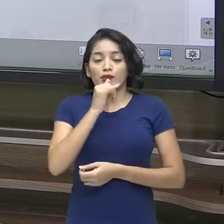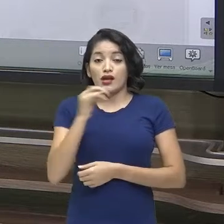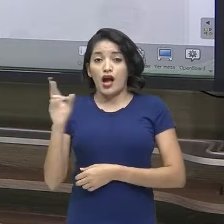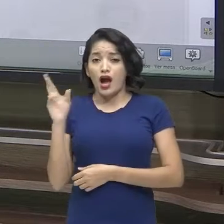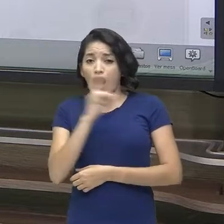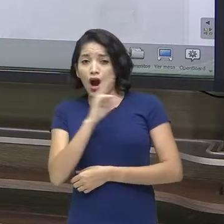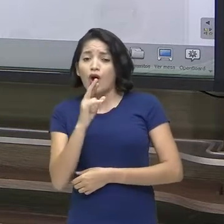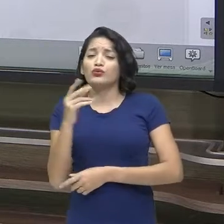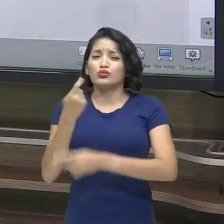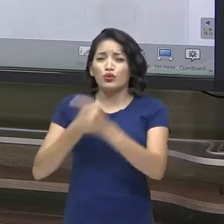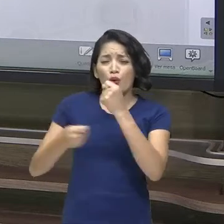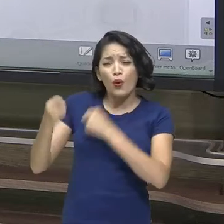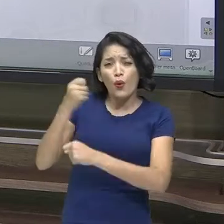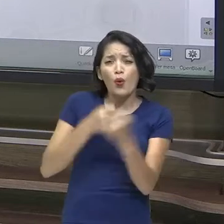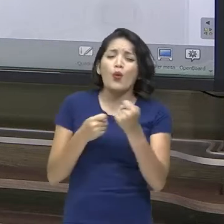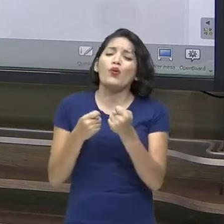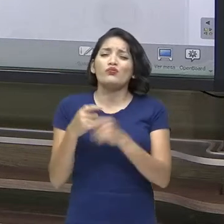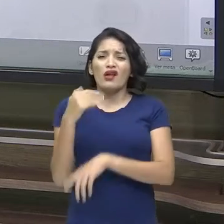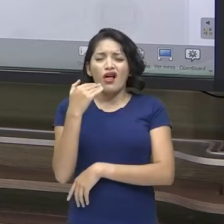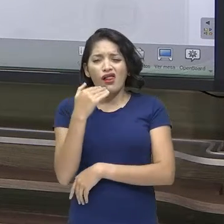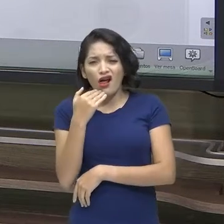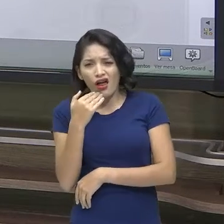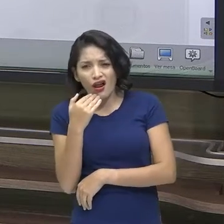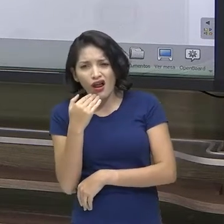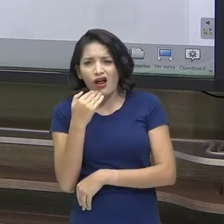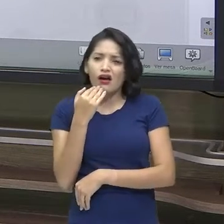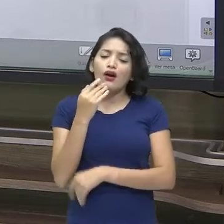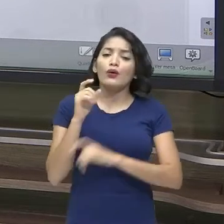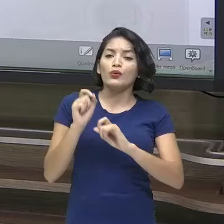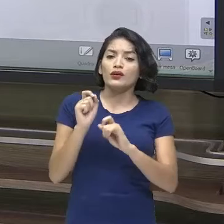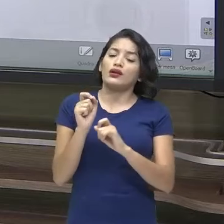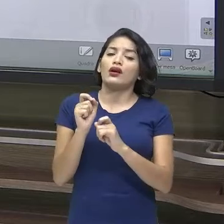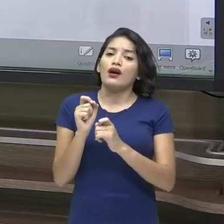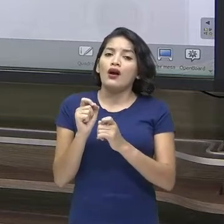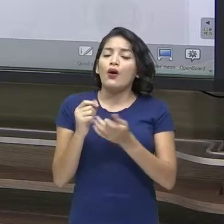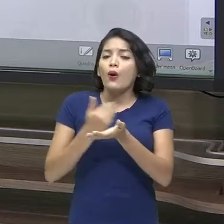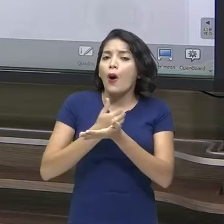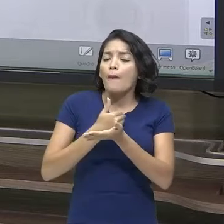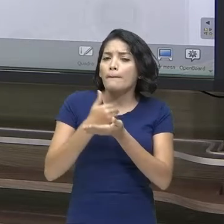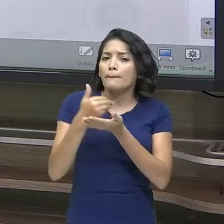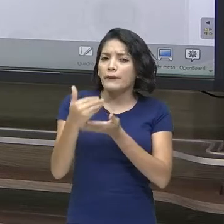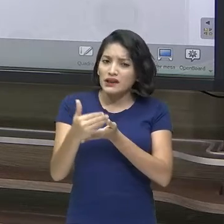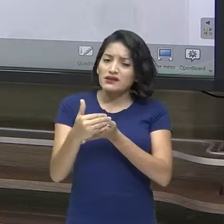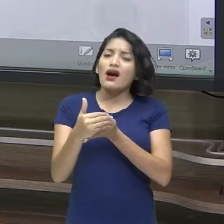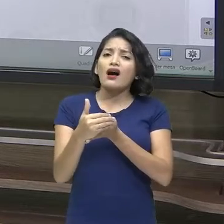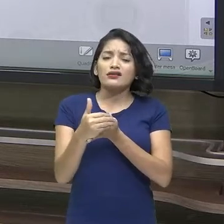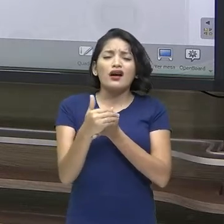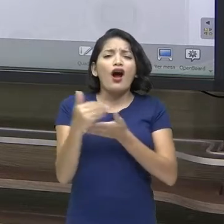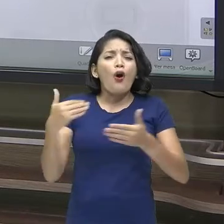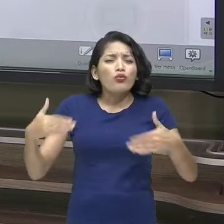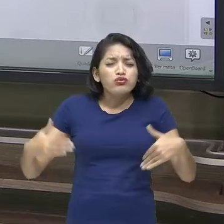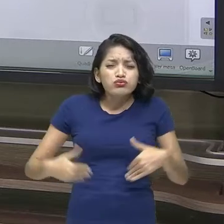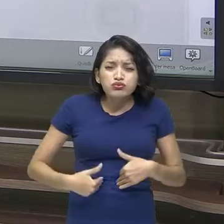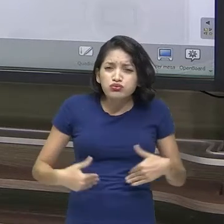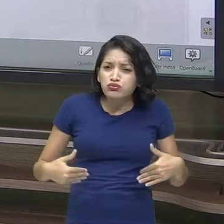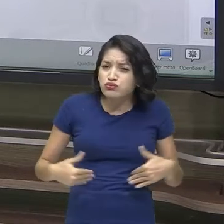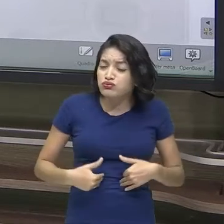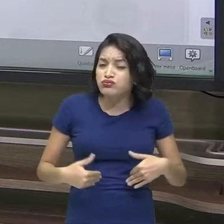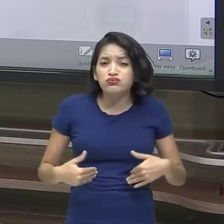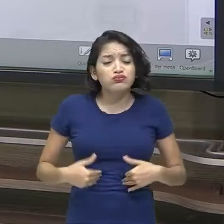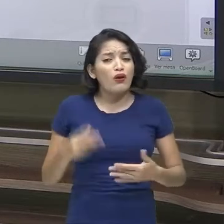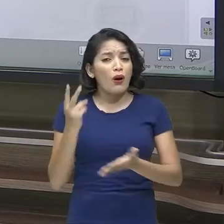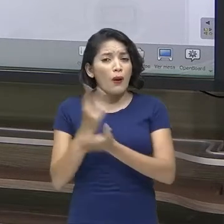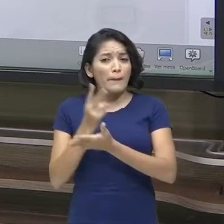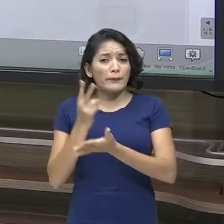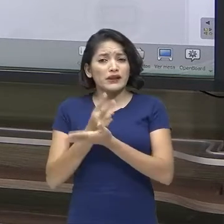economia agrária muito deficiente, que fazia com que o aumento da fome, da miséria fosse muito grande aos camponeses. A